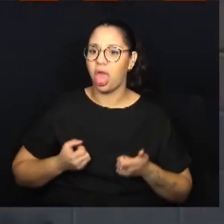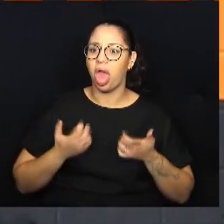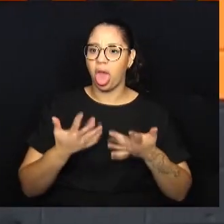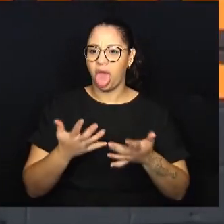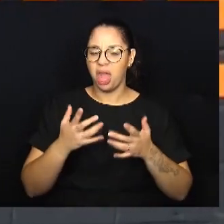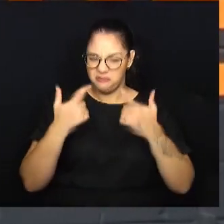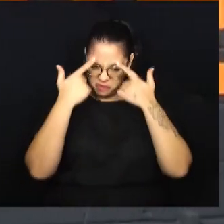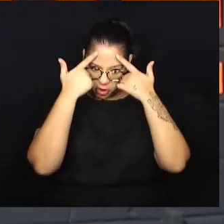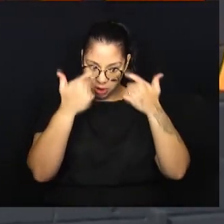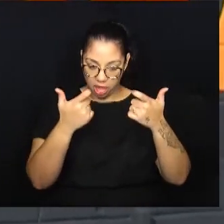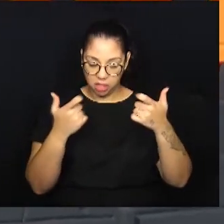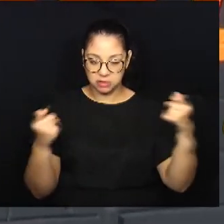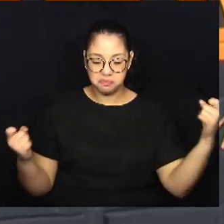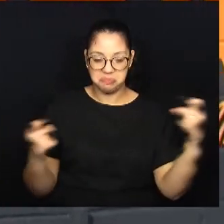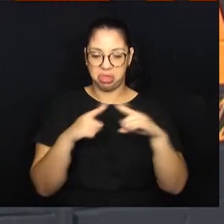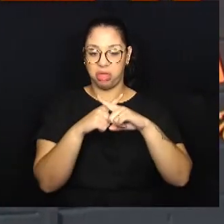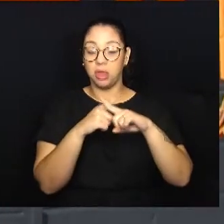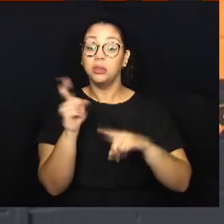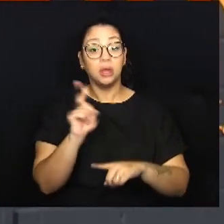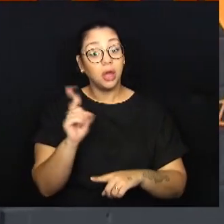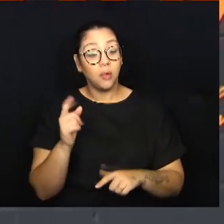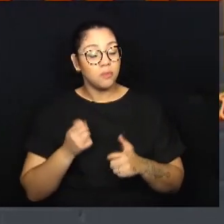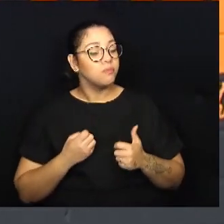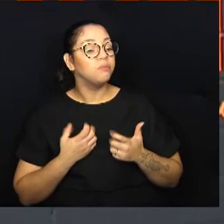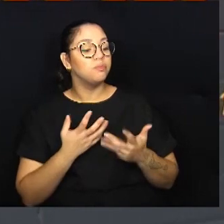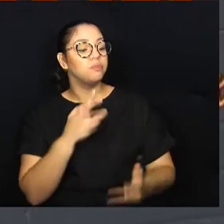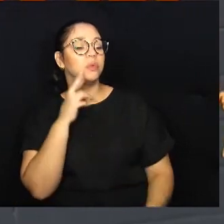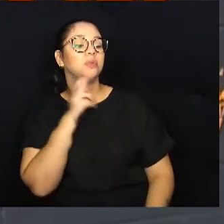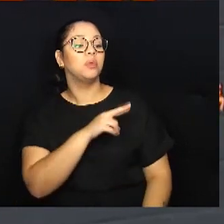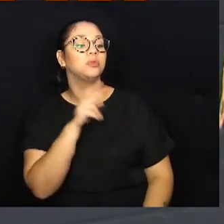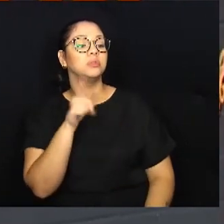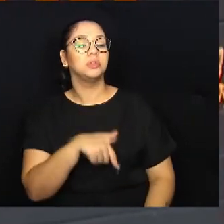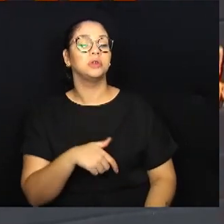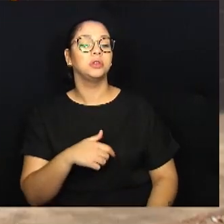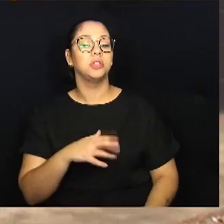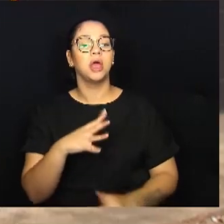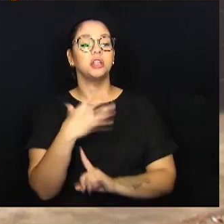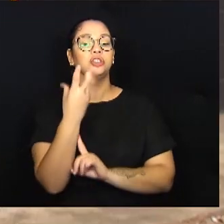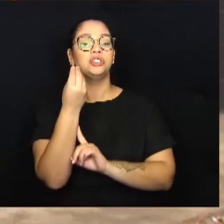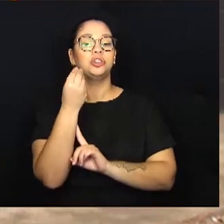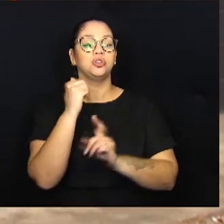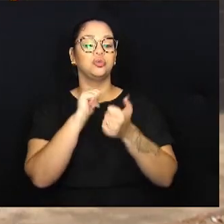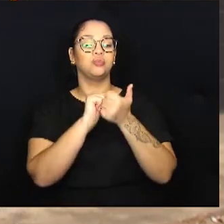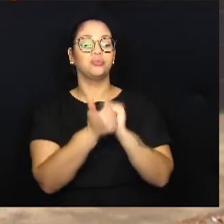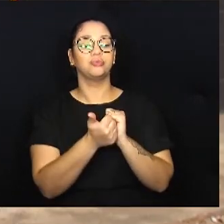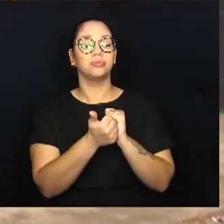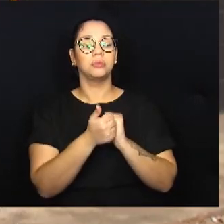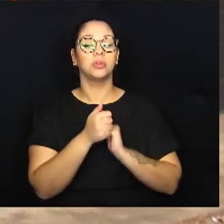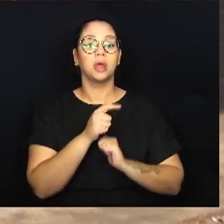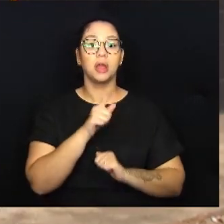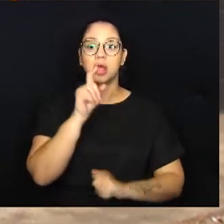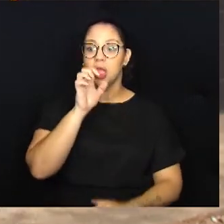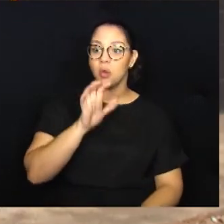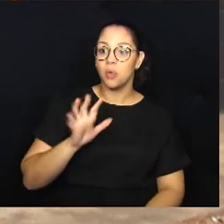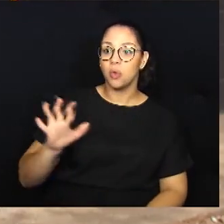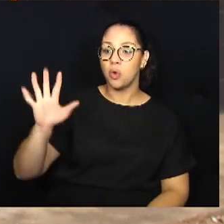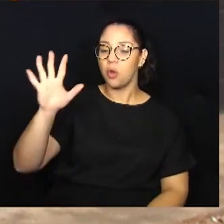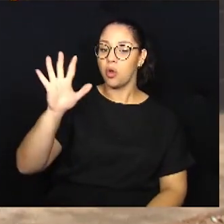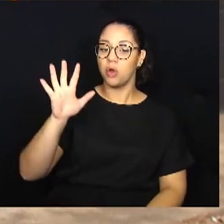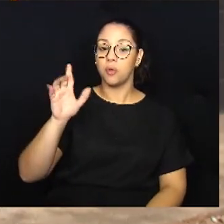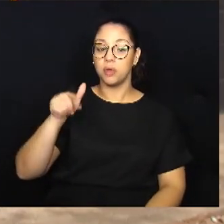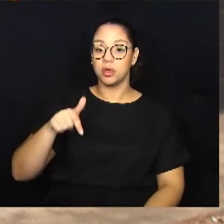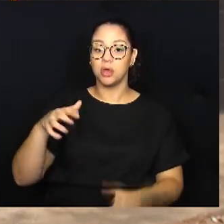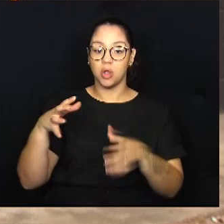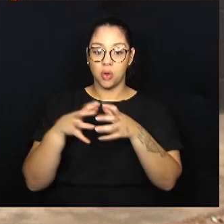e dando um grito, né, de alerta para tantos, né? Porque se para o Vini, que é um jogador na Europa, de um Real Madrid, seleção